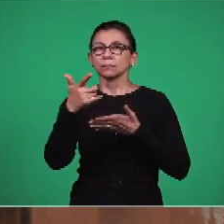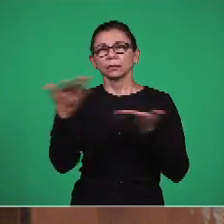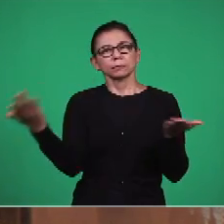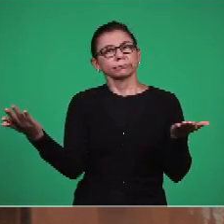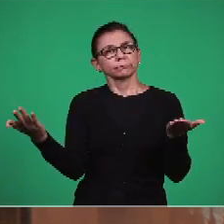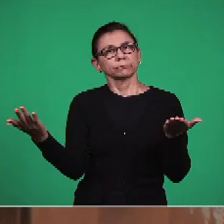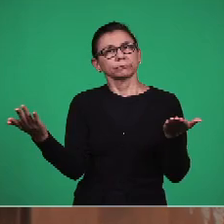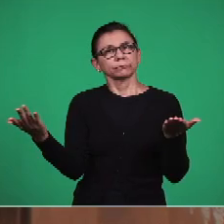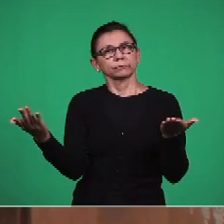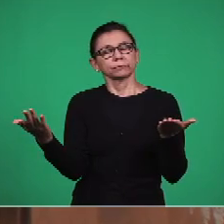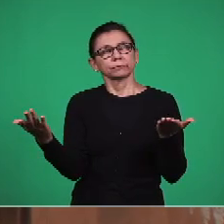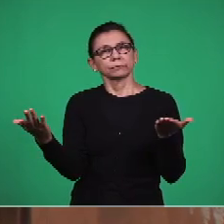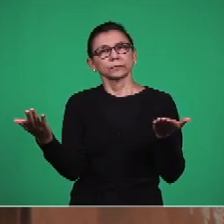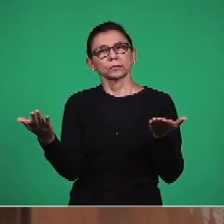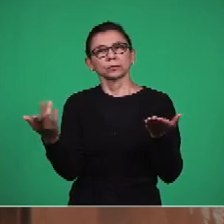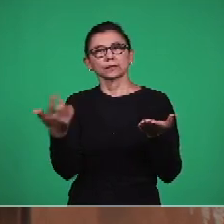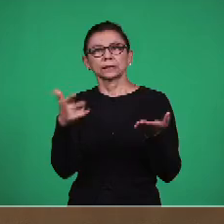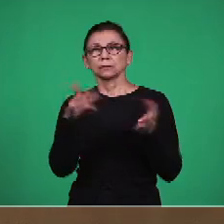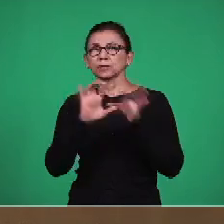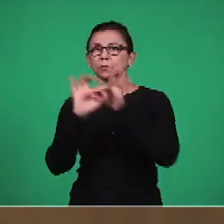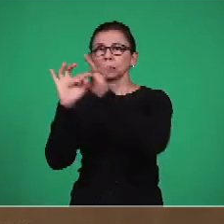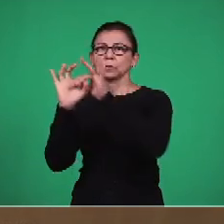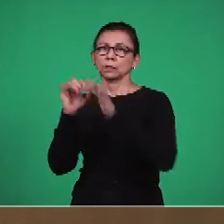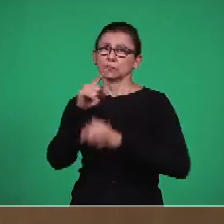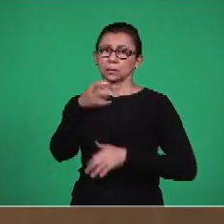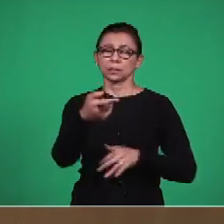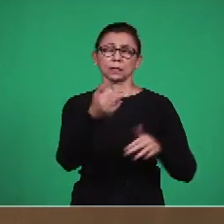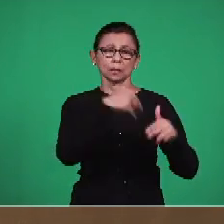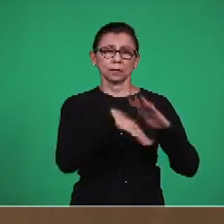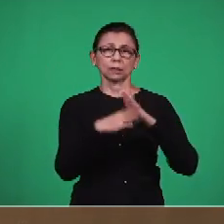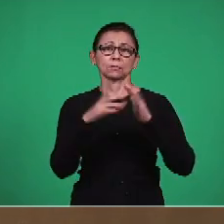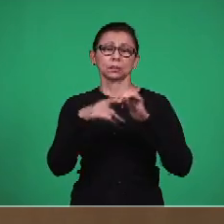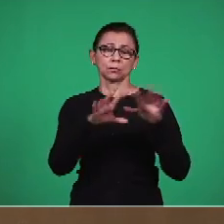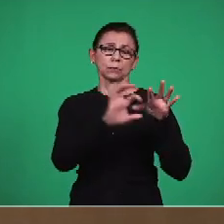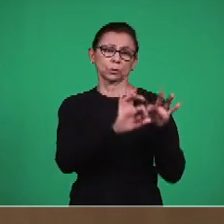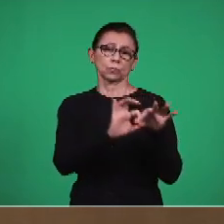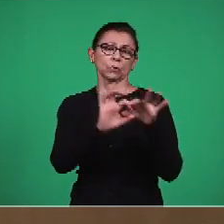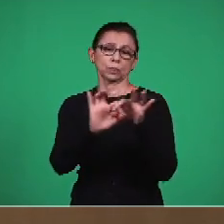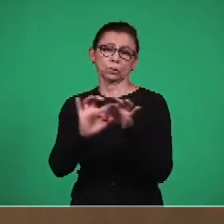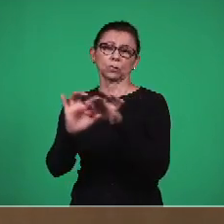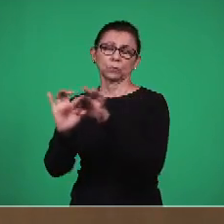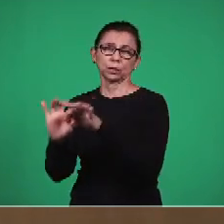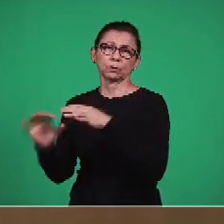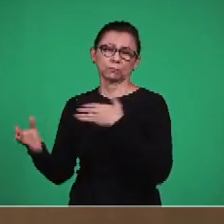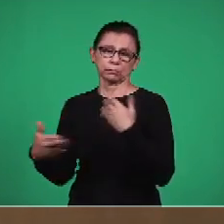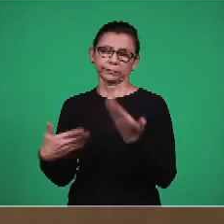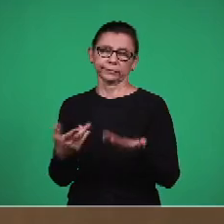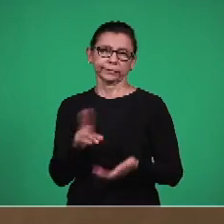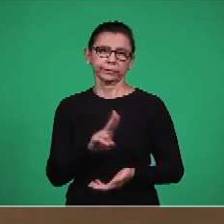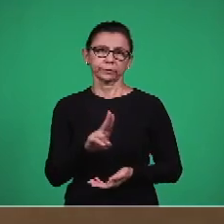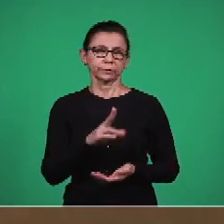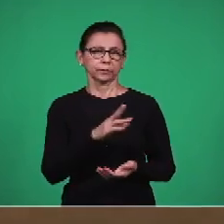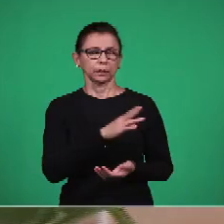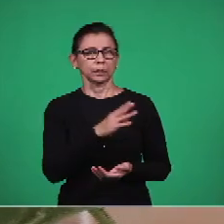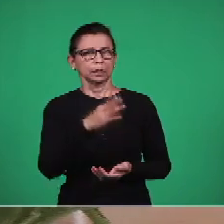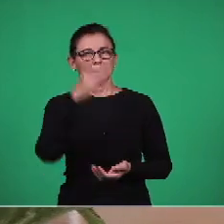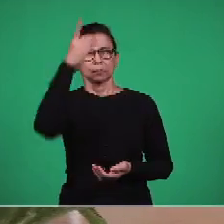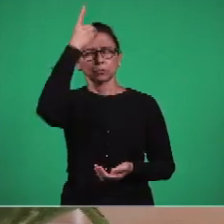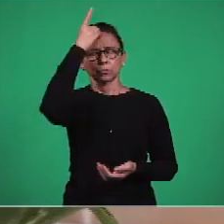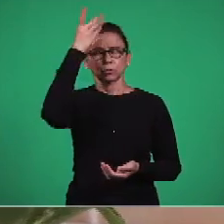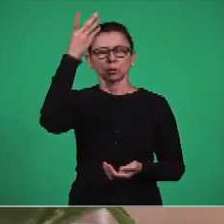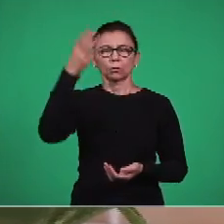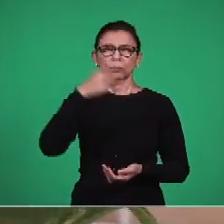é indispensável. Você tem comunhão com seus irmãos, porque seus irmãos são usados para entregar dons, para tudo isso. O pastor